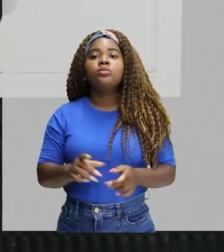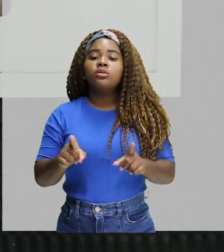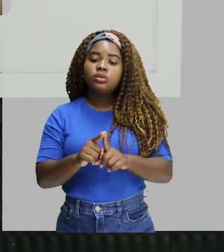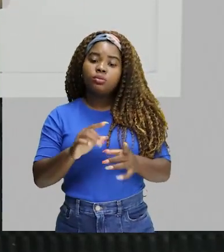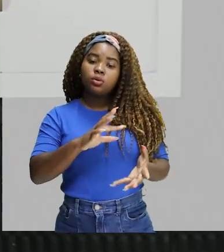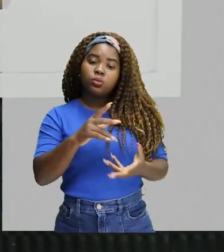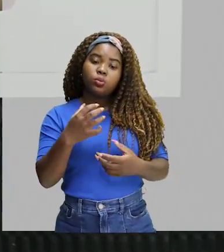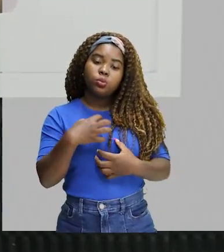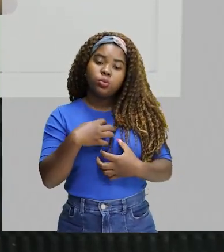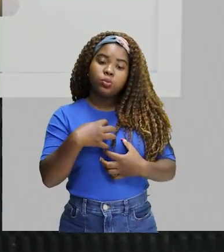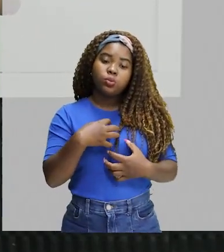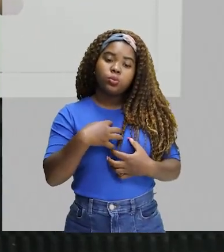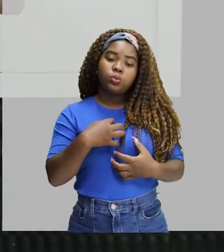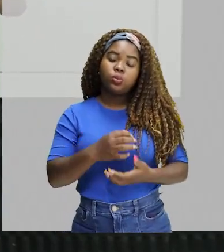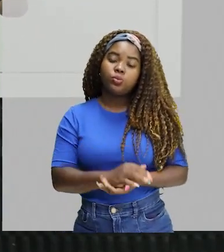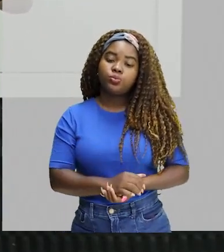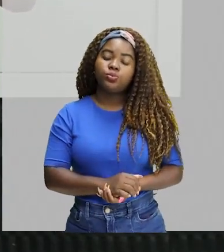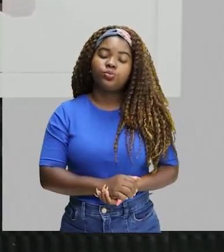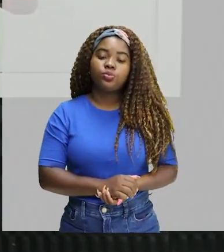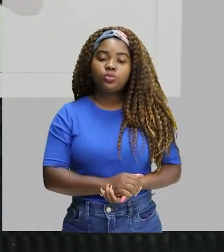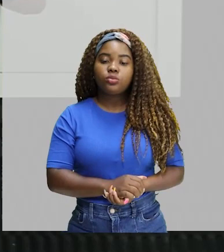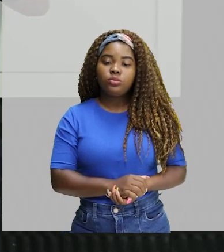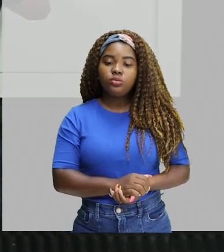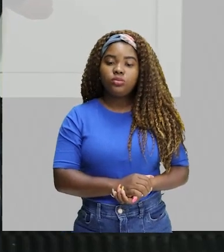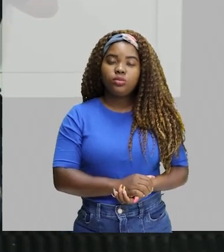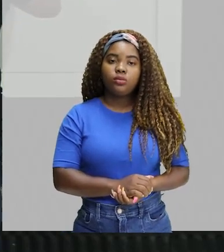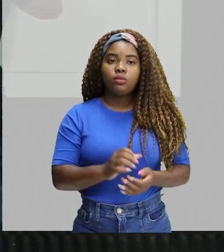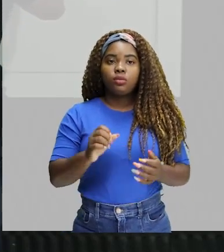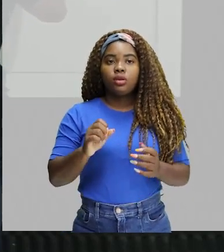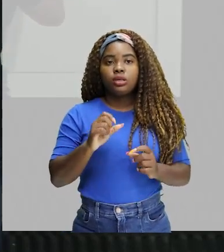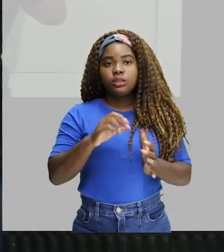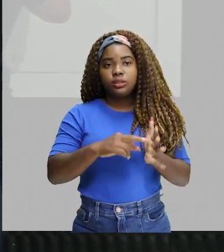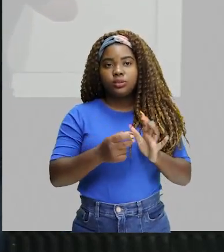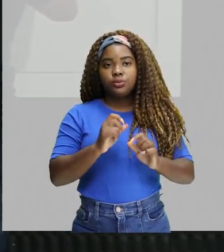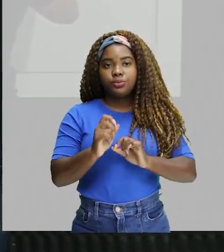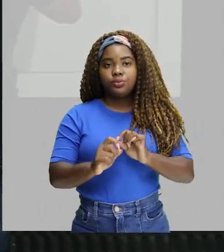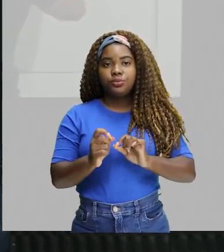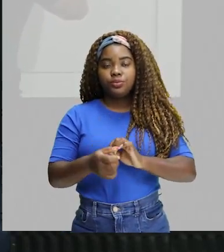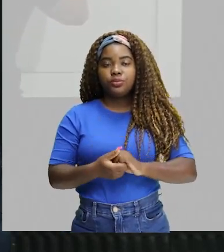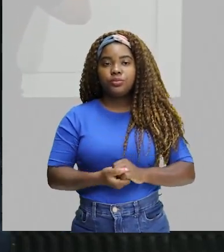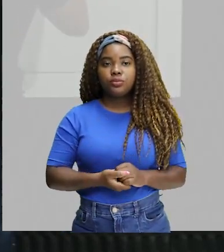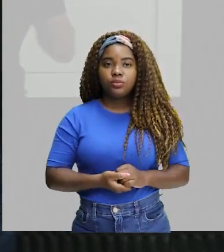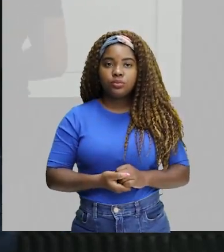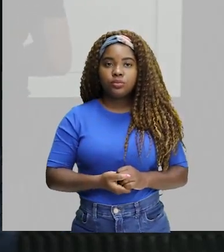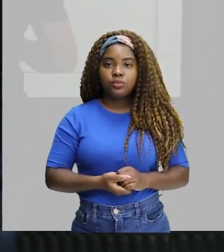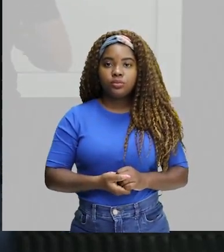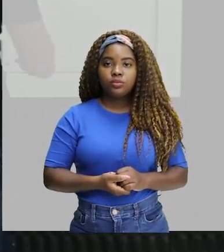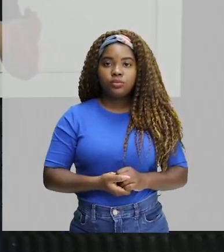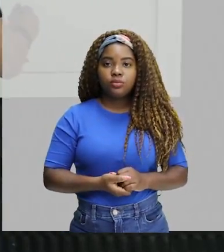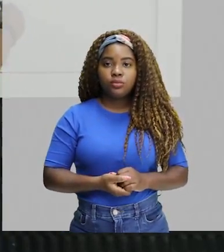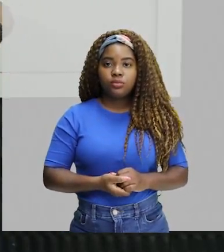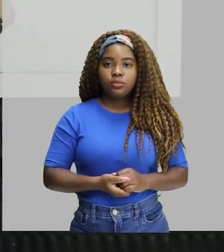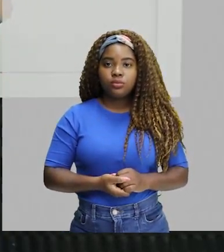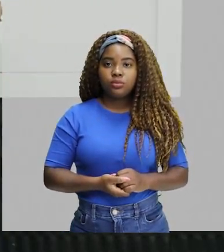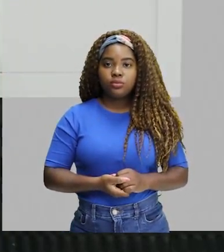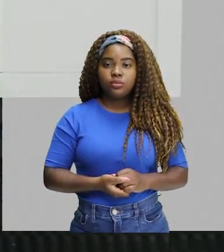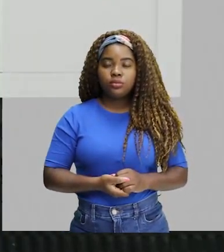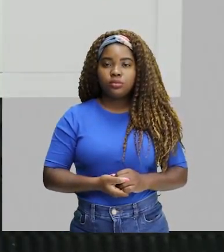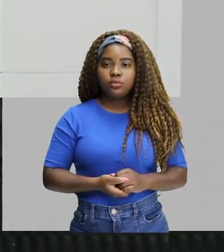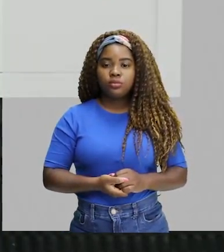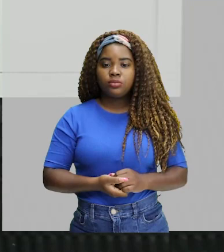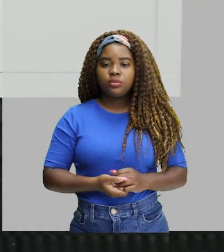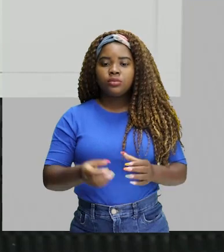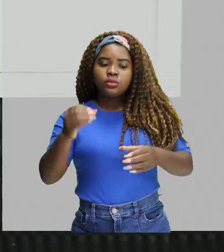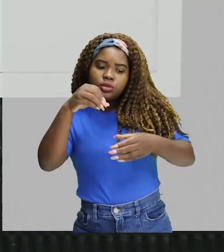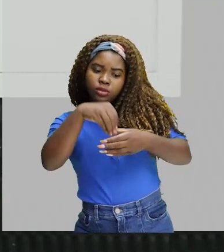sensível. Este mundo sensível simbolizado lá na alegoria da caverna, como estar dentro